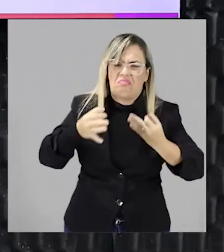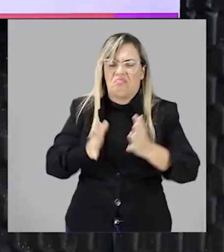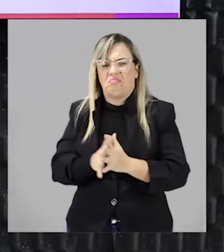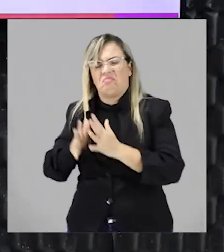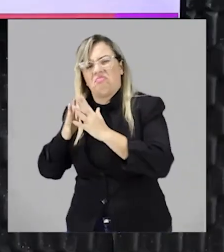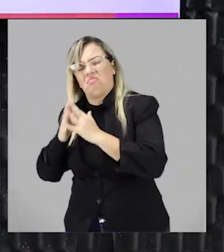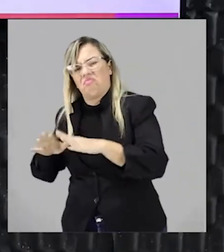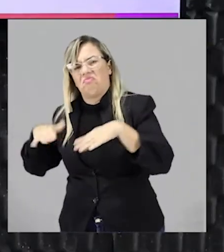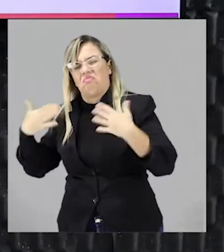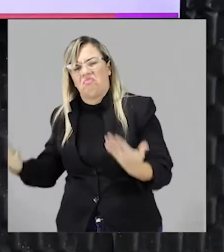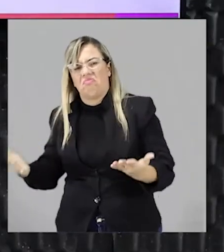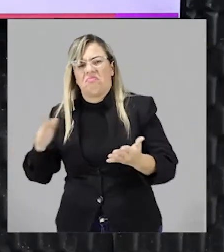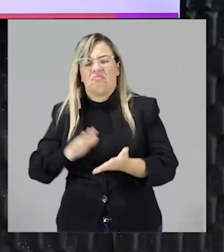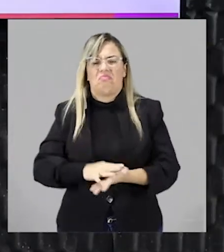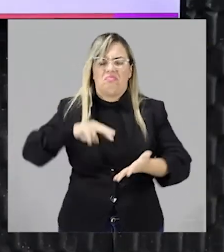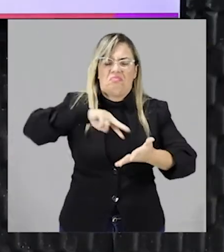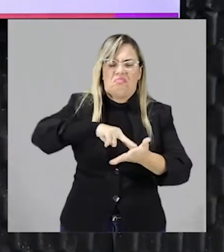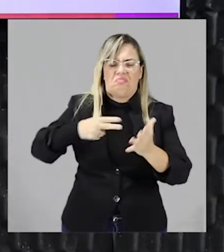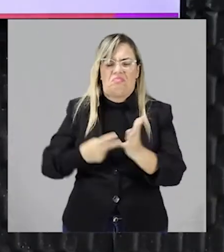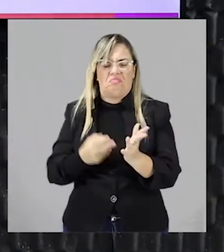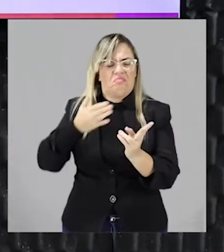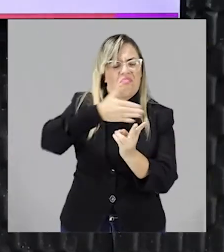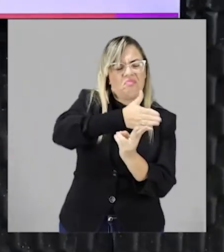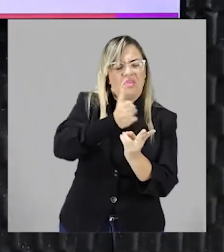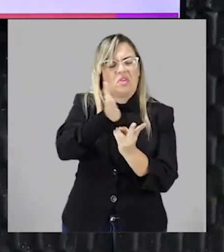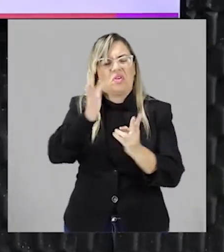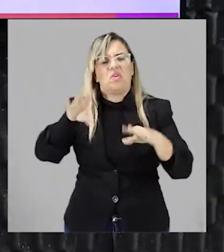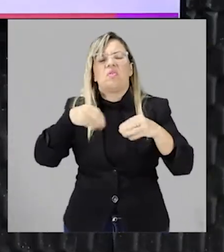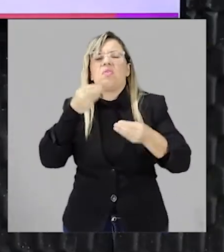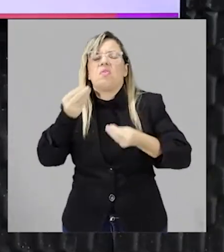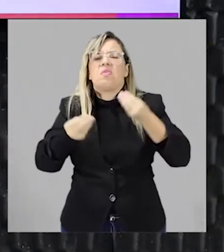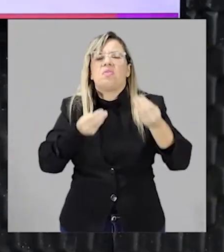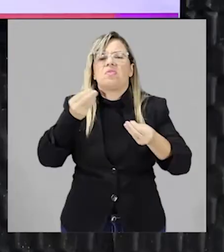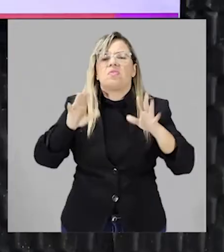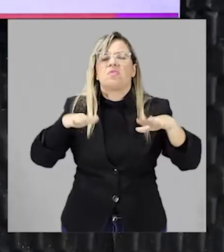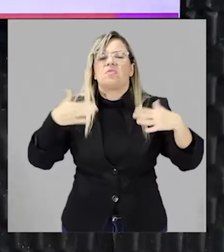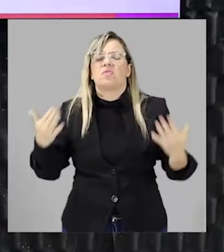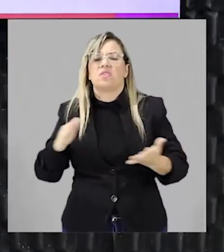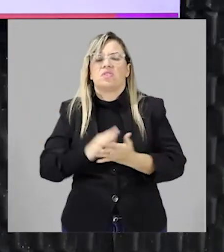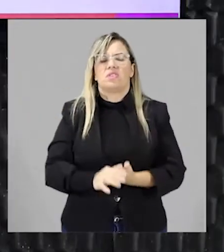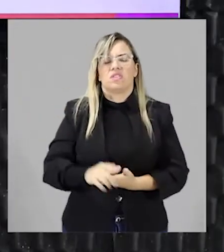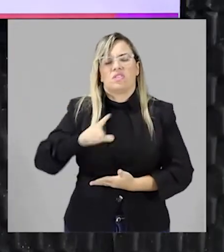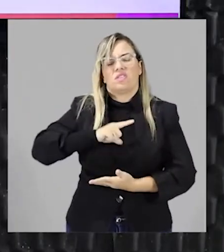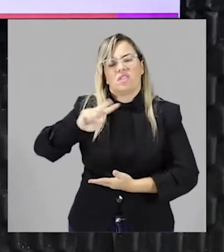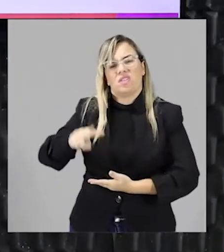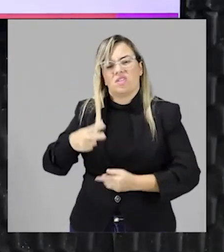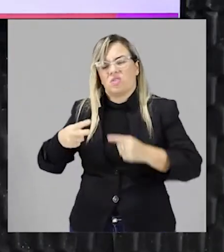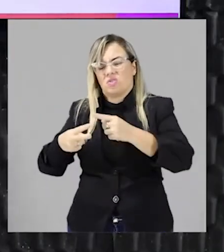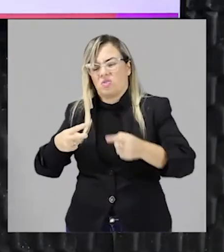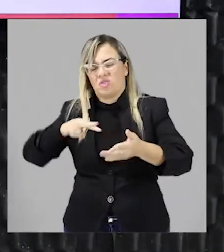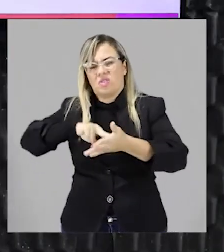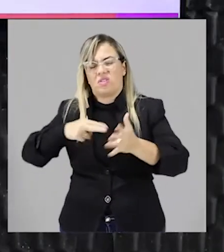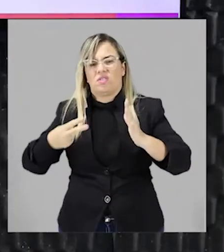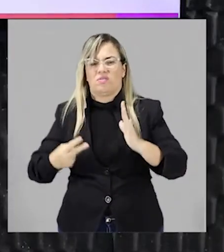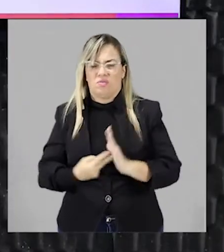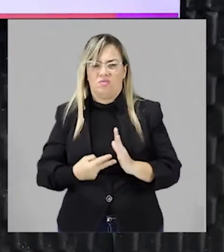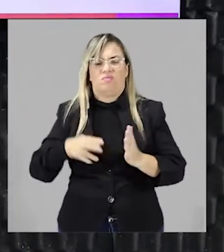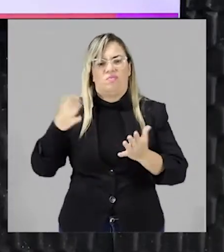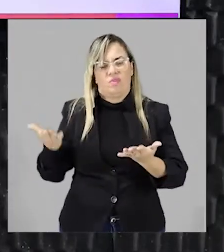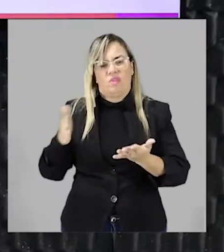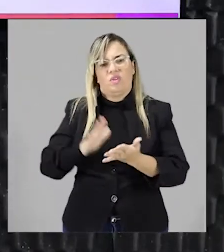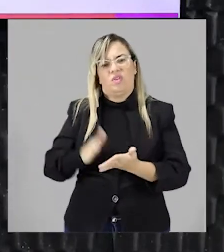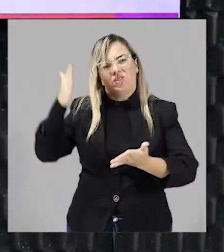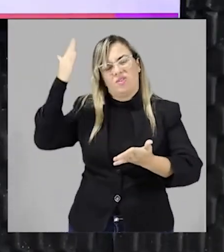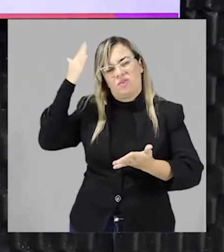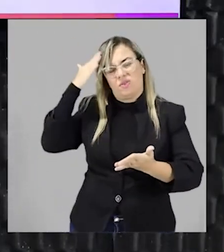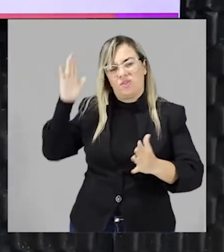em uma ambiguidade. Como assim uma ambiguidade? Um duplo sentido, uma dupla interpretação. Então,